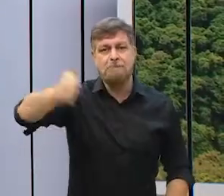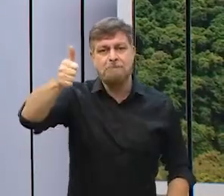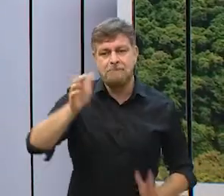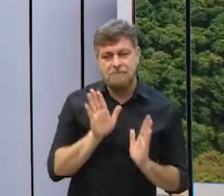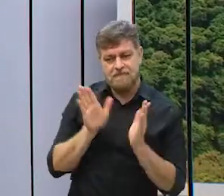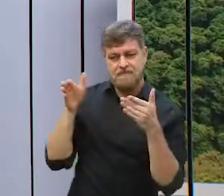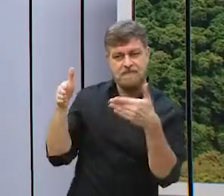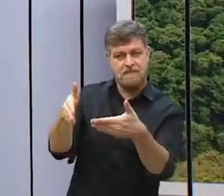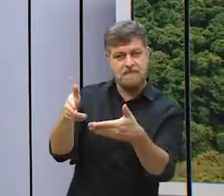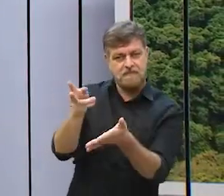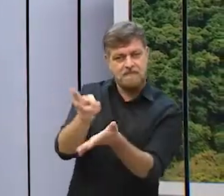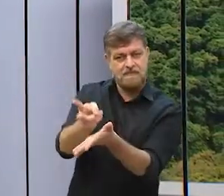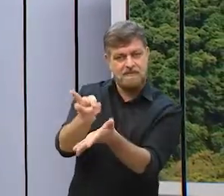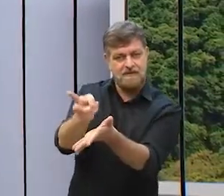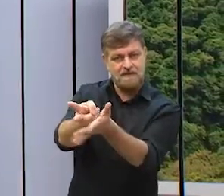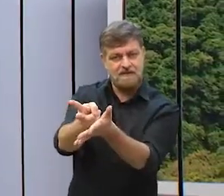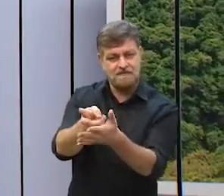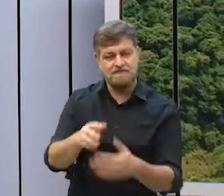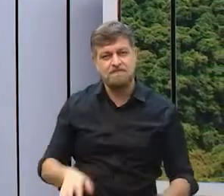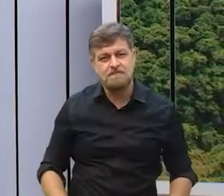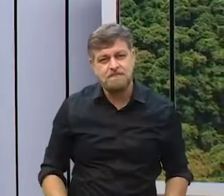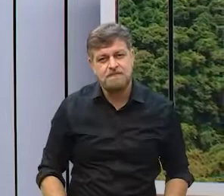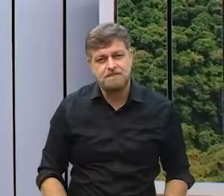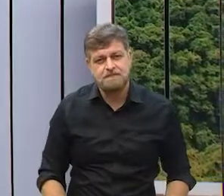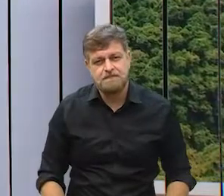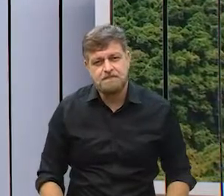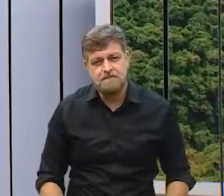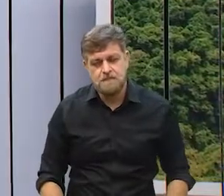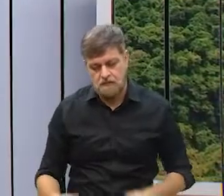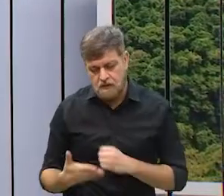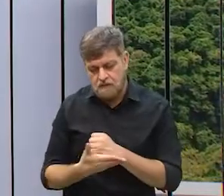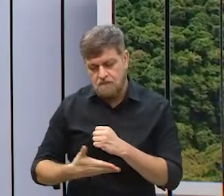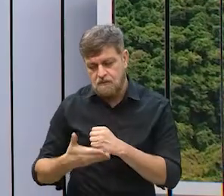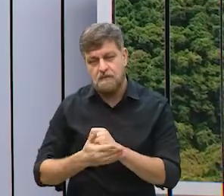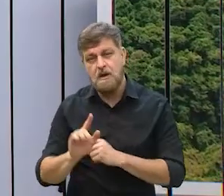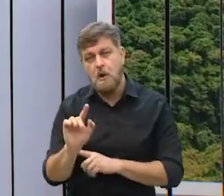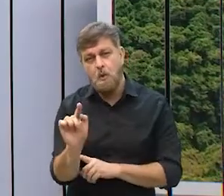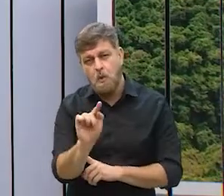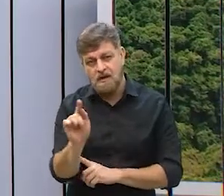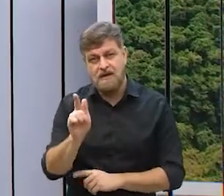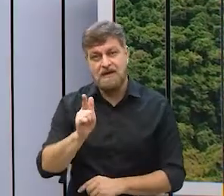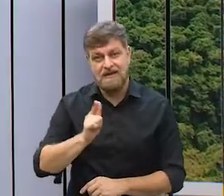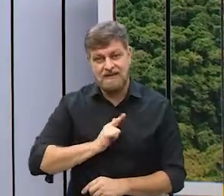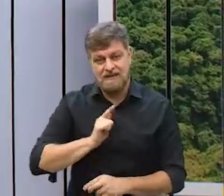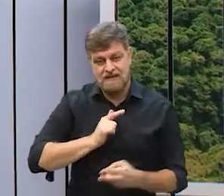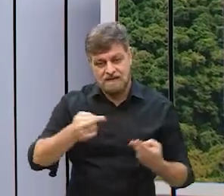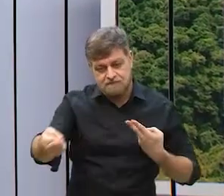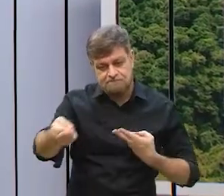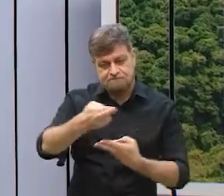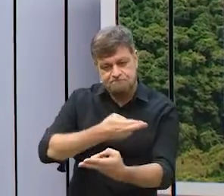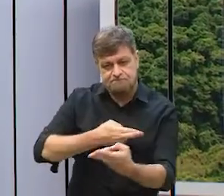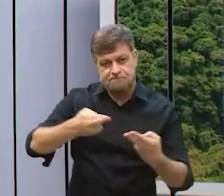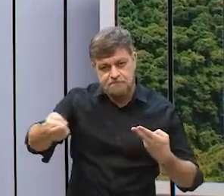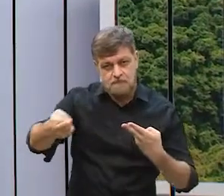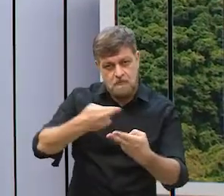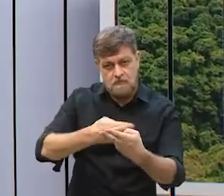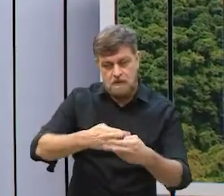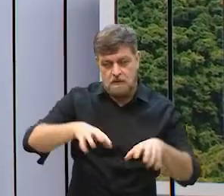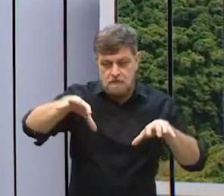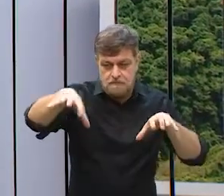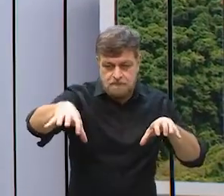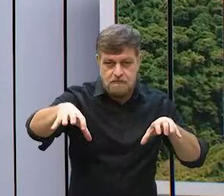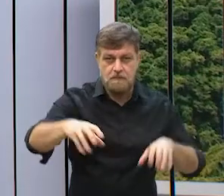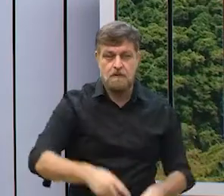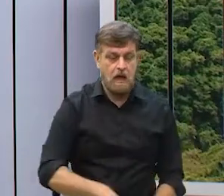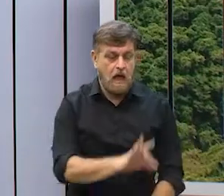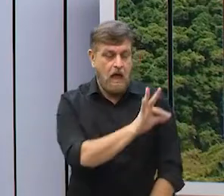também aquela região. Então, é fundamental que haja essa interação, essa intersetorialidade no